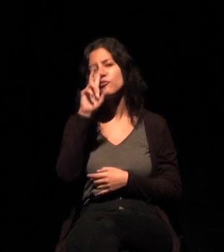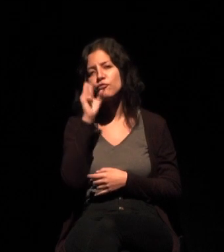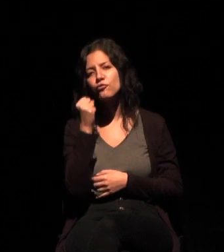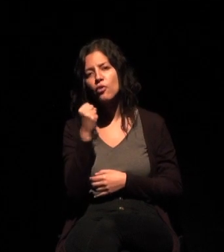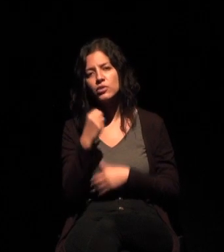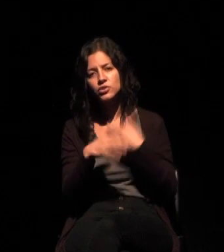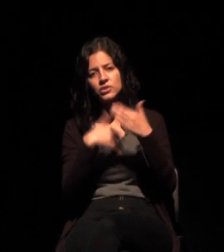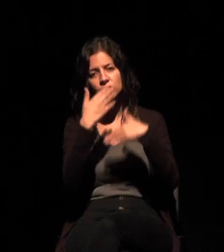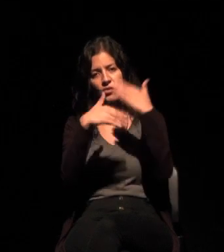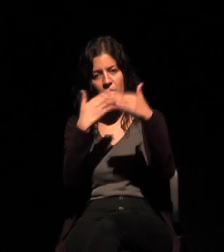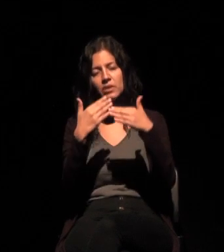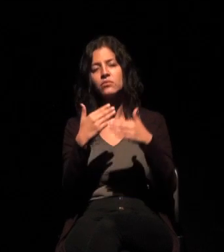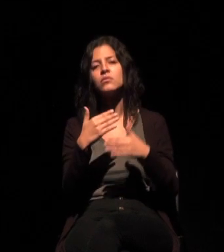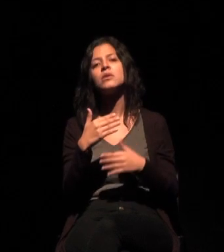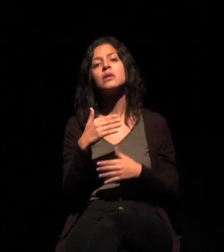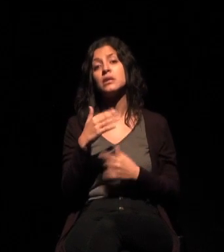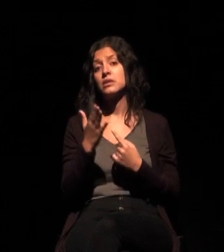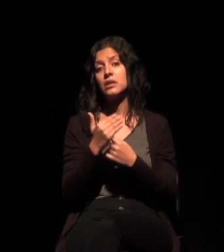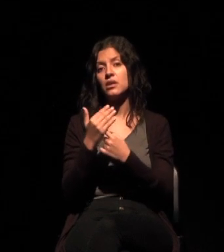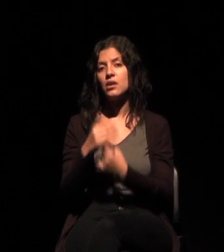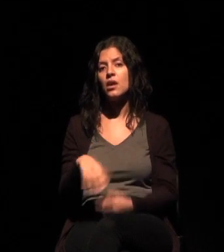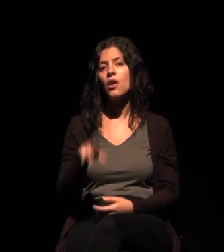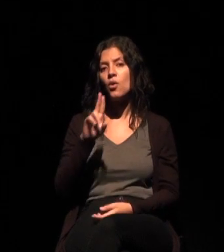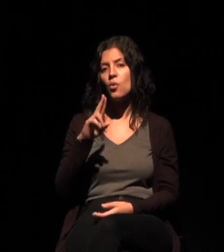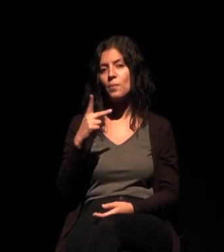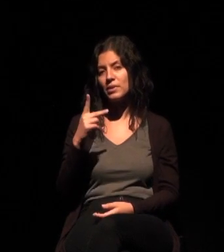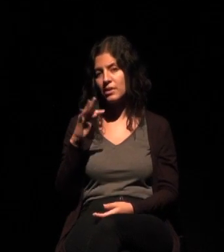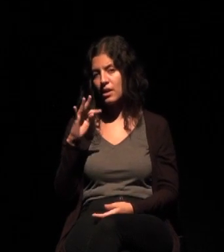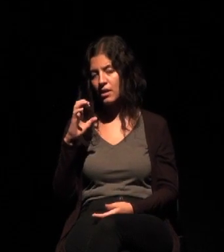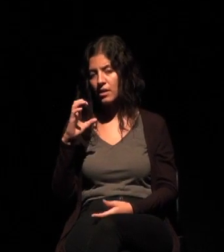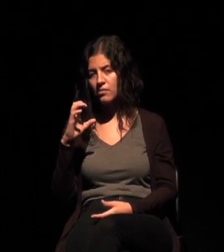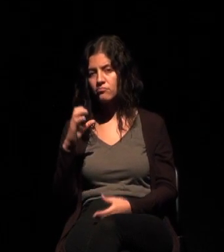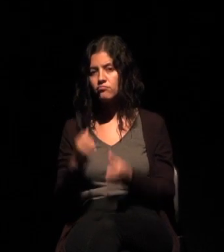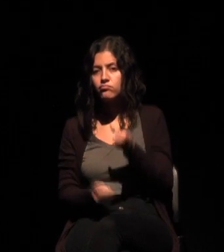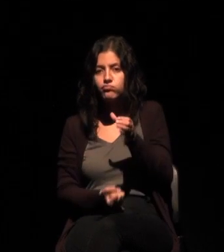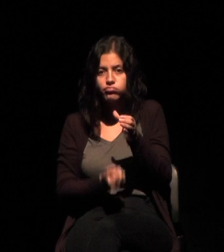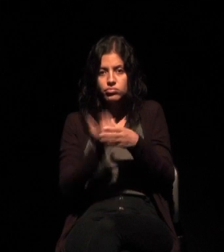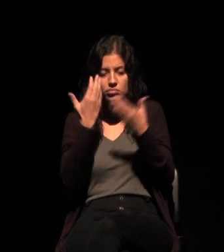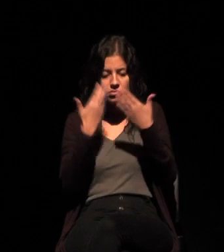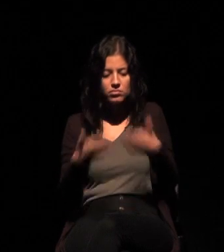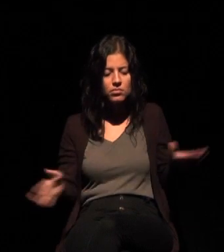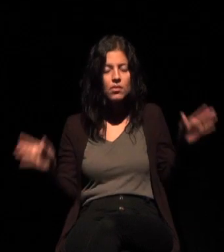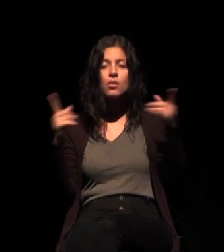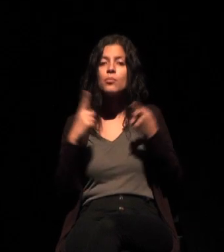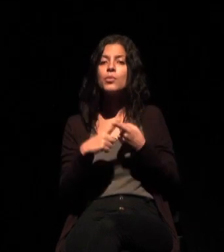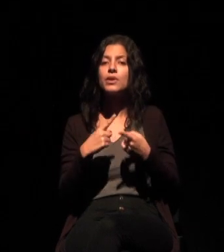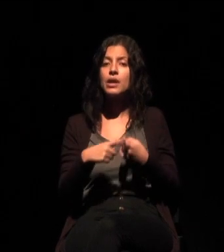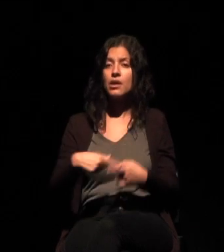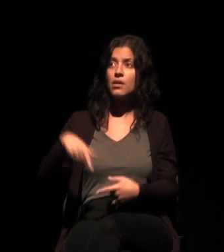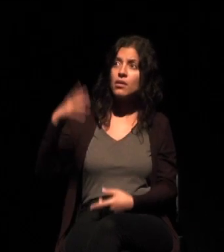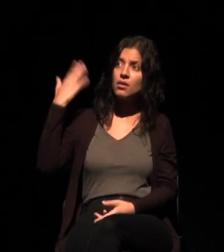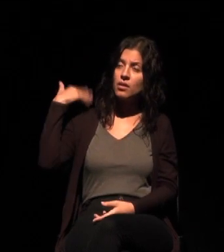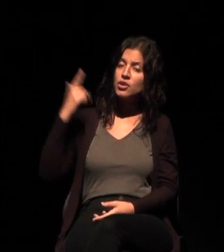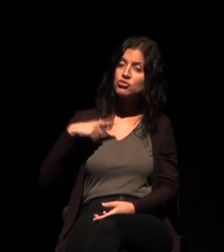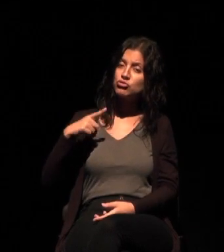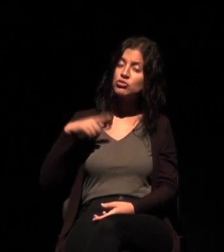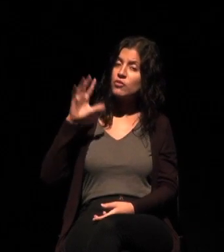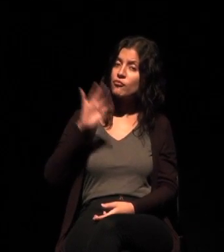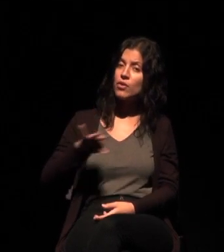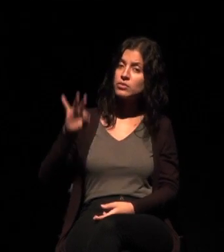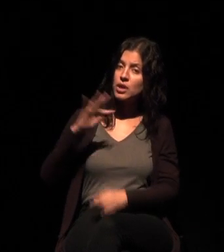pt que só nasceu porque a via é entre outras coisas uma faculdade de engenharia que cresceu muito e conseguiu